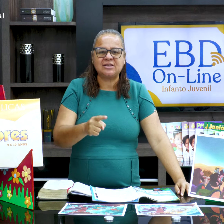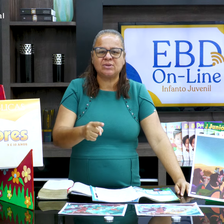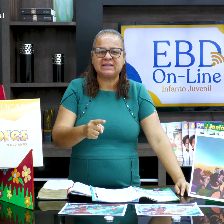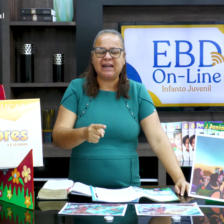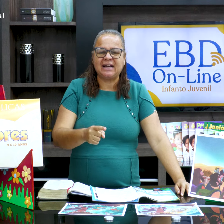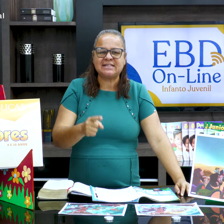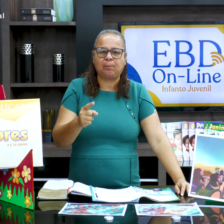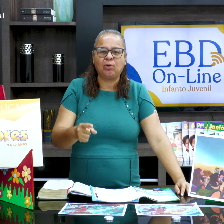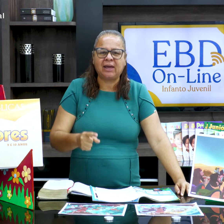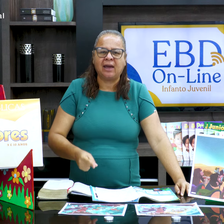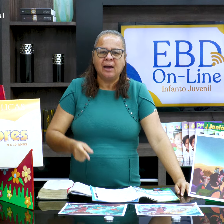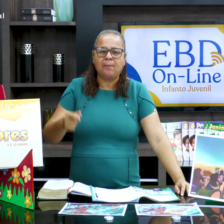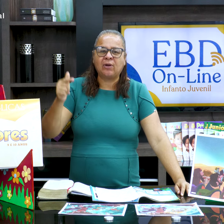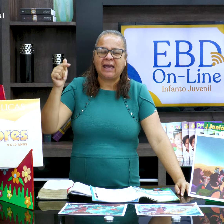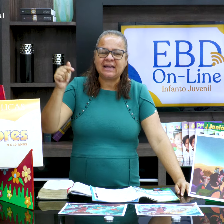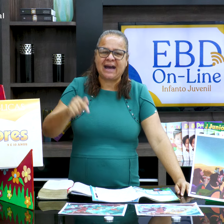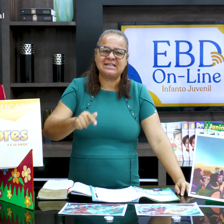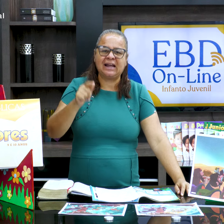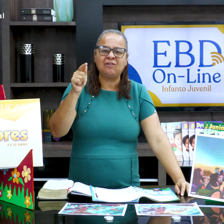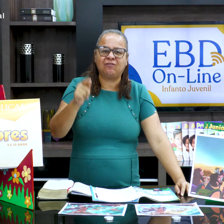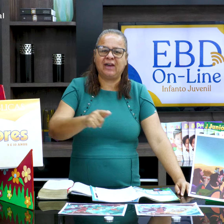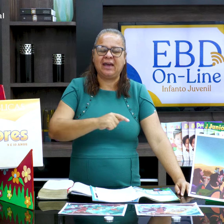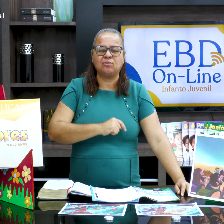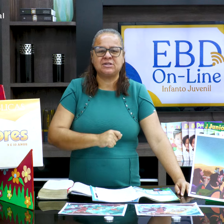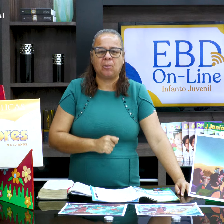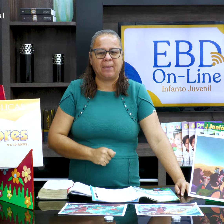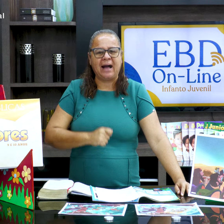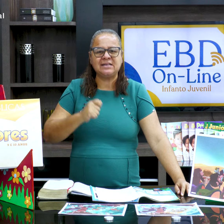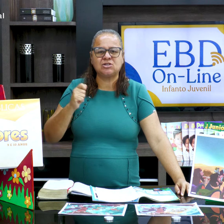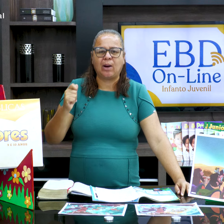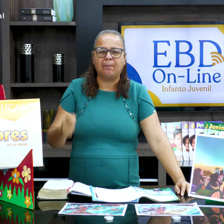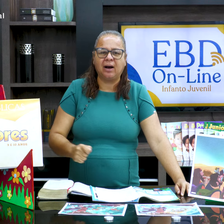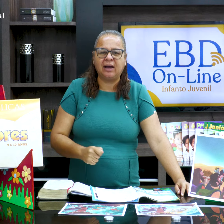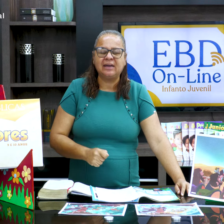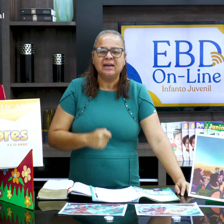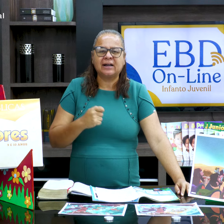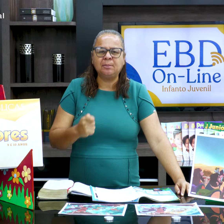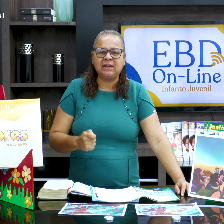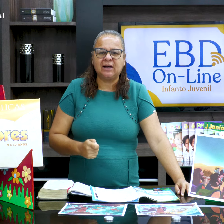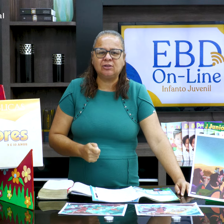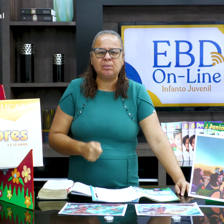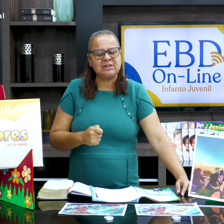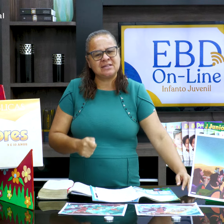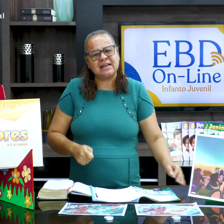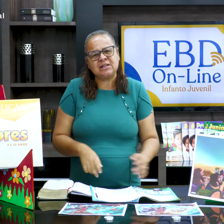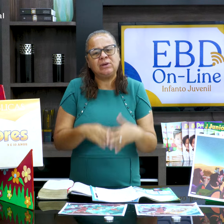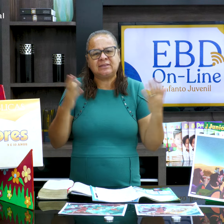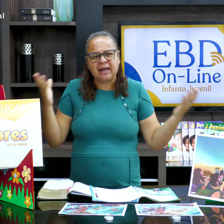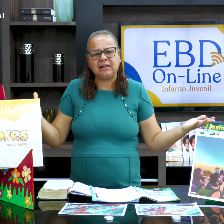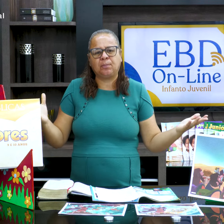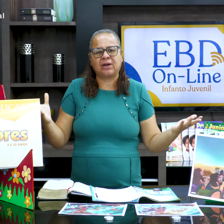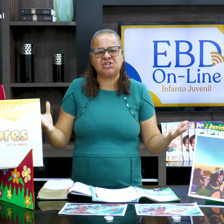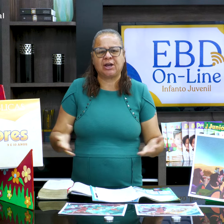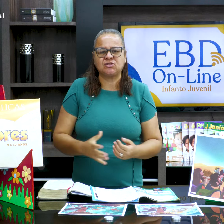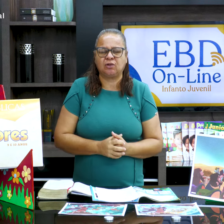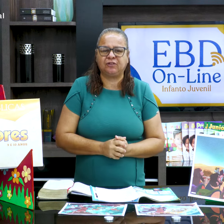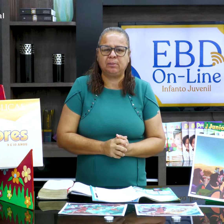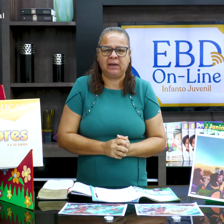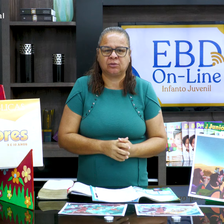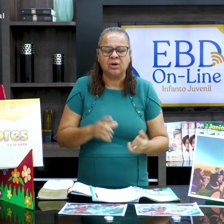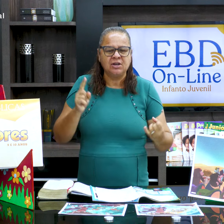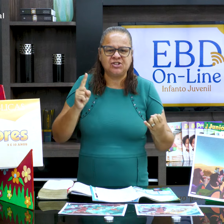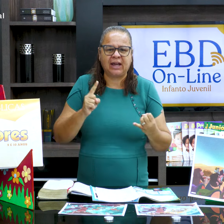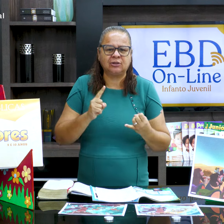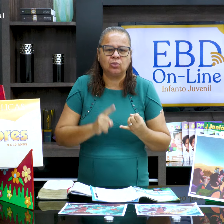paraas suas crianças por quê Porque em casa ele vê o seu pai sua mãe caminhando e muitas vezes não entende porque chega o